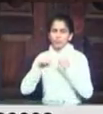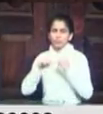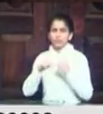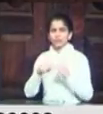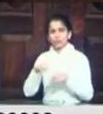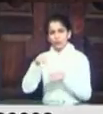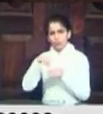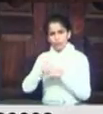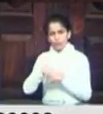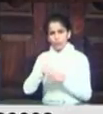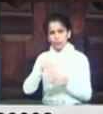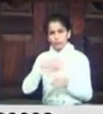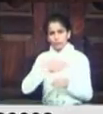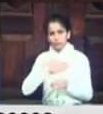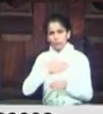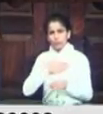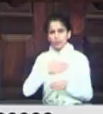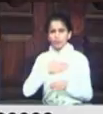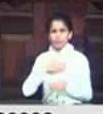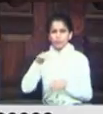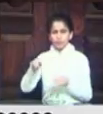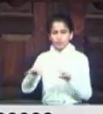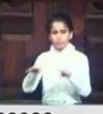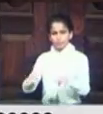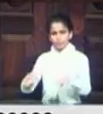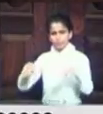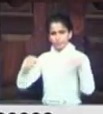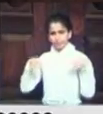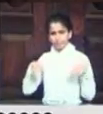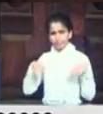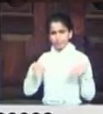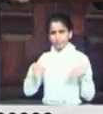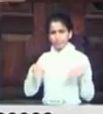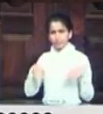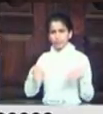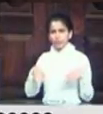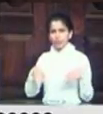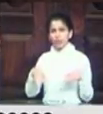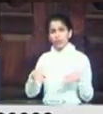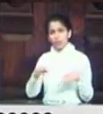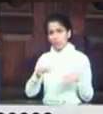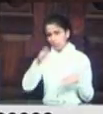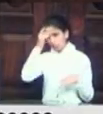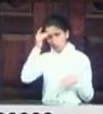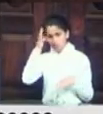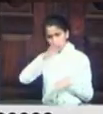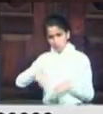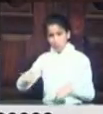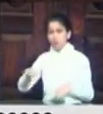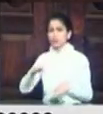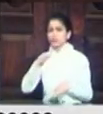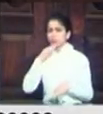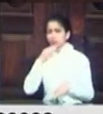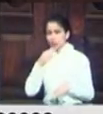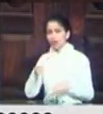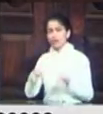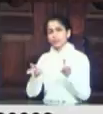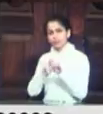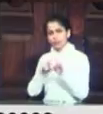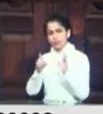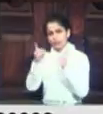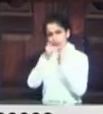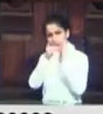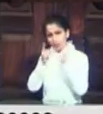o nosso voto dado aqui no plenário seja de conhecimento público. É publicado no Diário